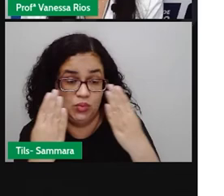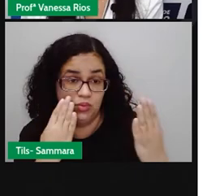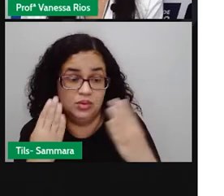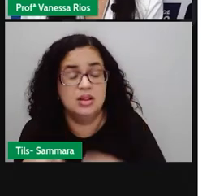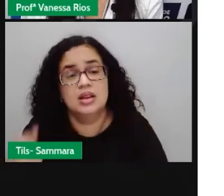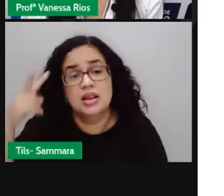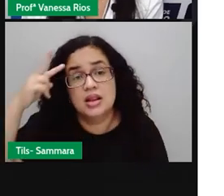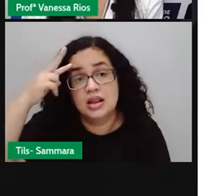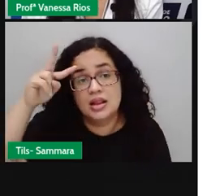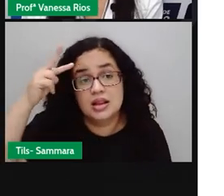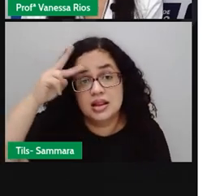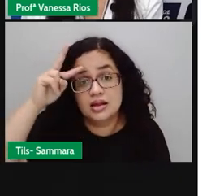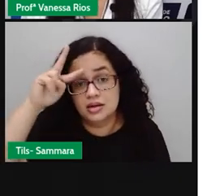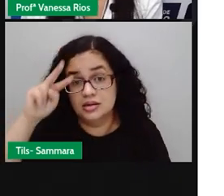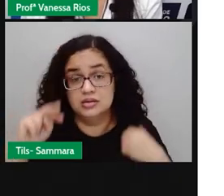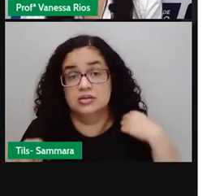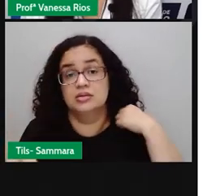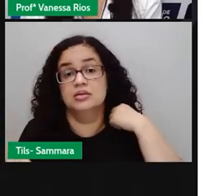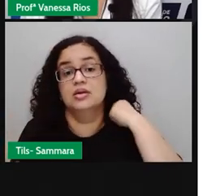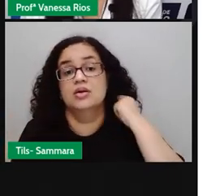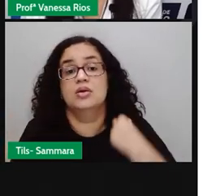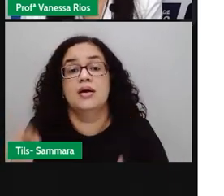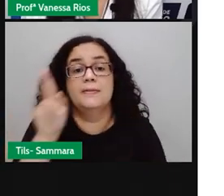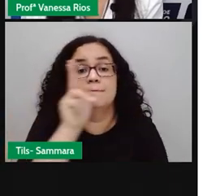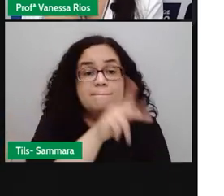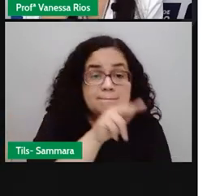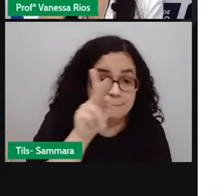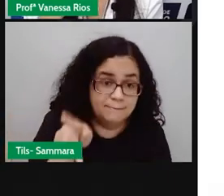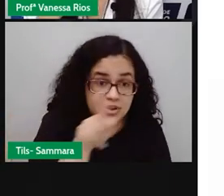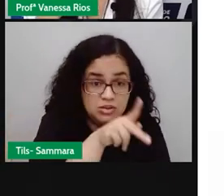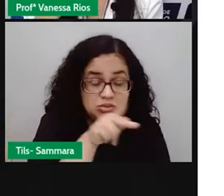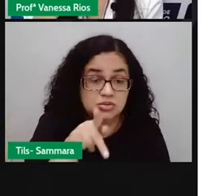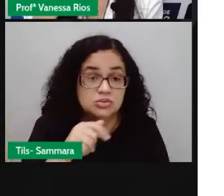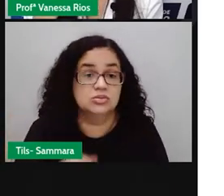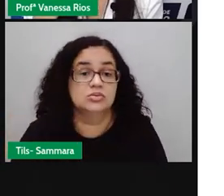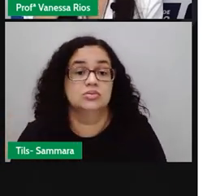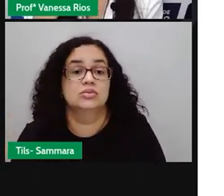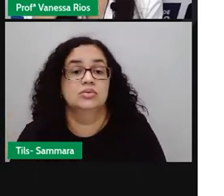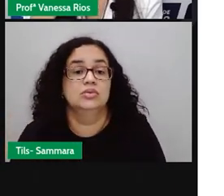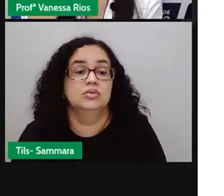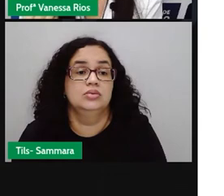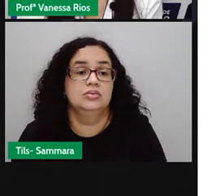Estão lembrados aí quando a Pro falou, né?